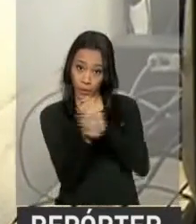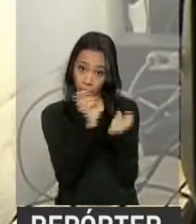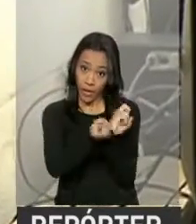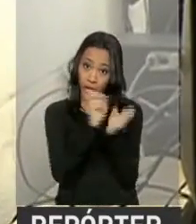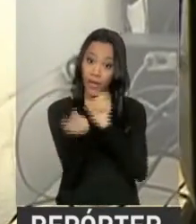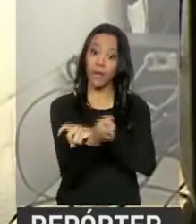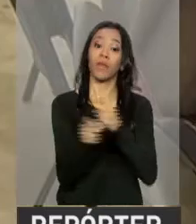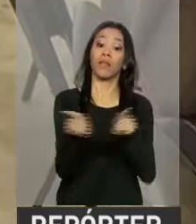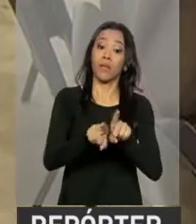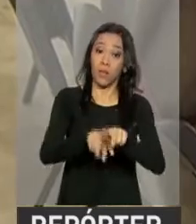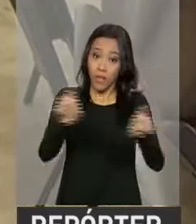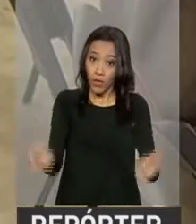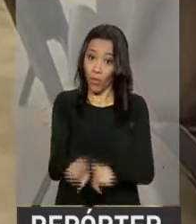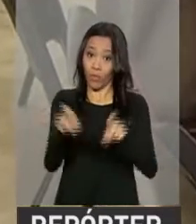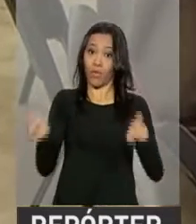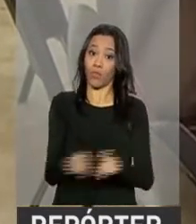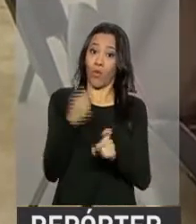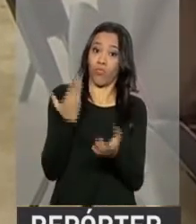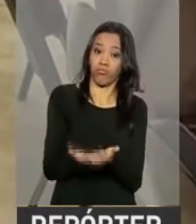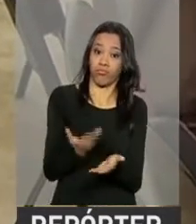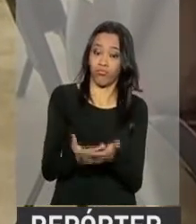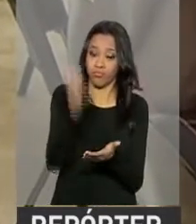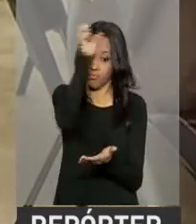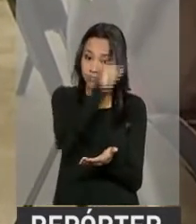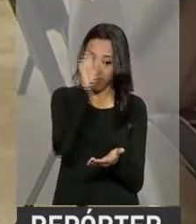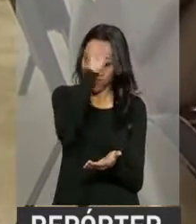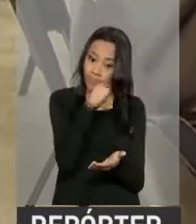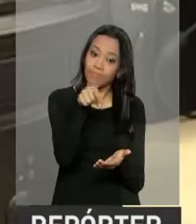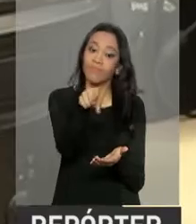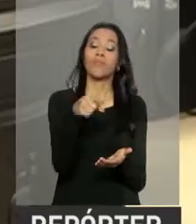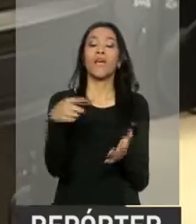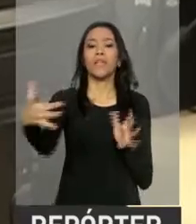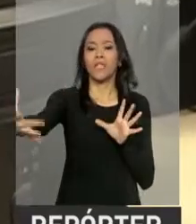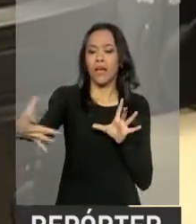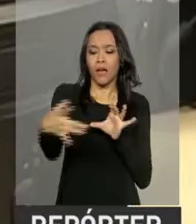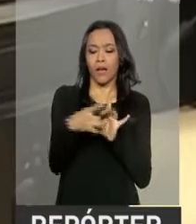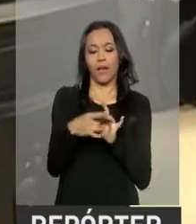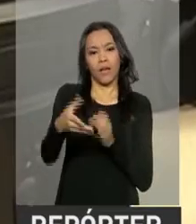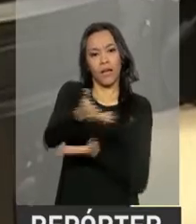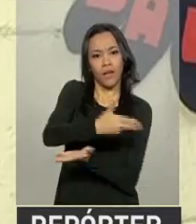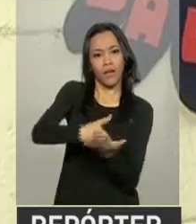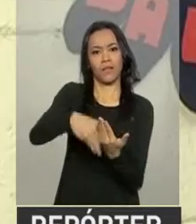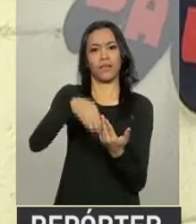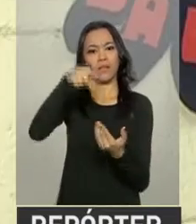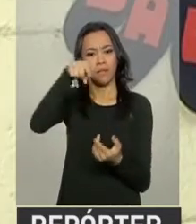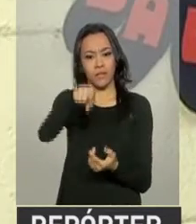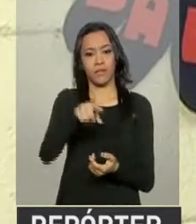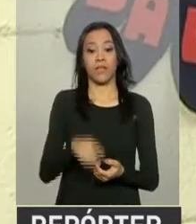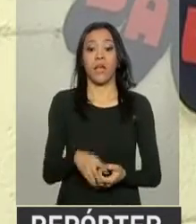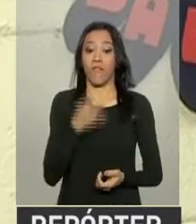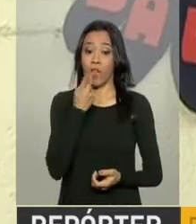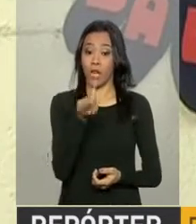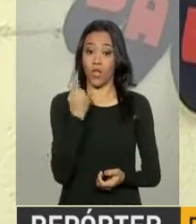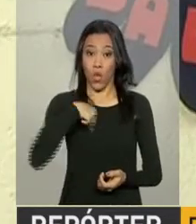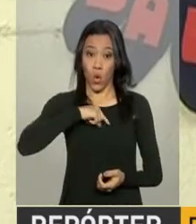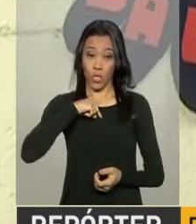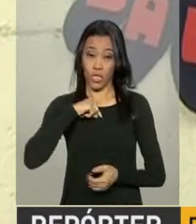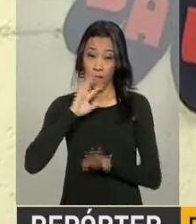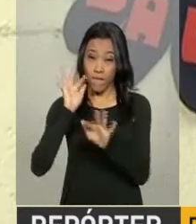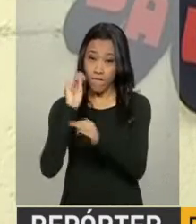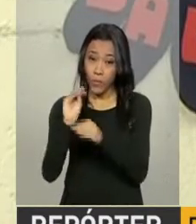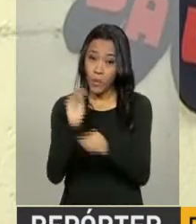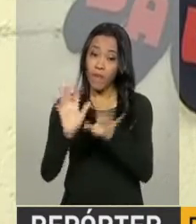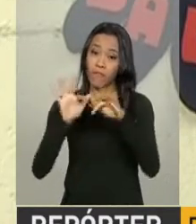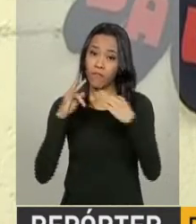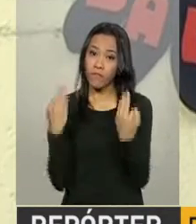inclusão digital a proximidade com o dia a dia dos moradores é um dos diferenciais trabalhamos a família no todo